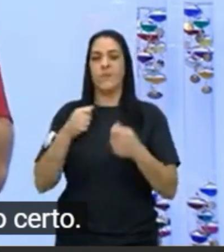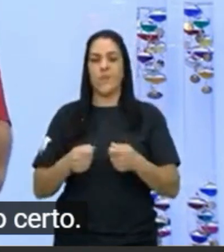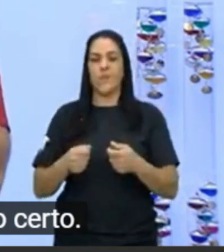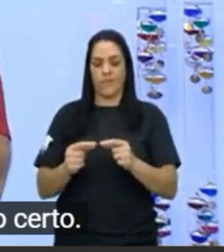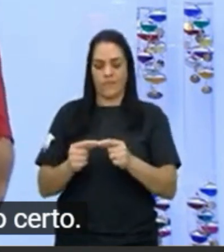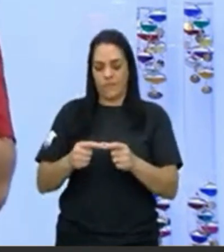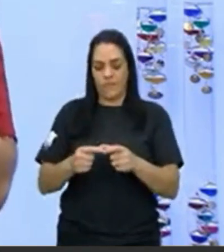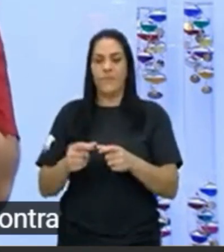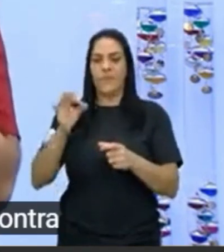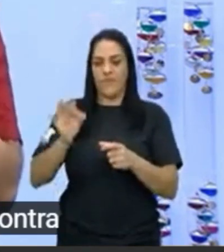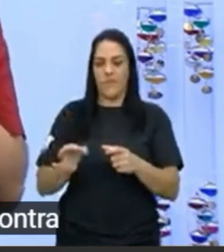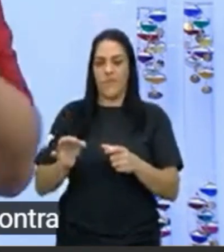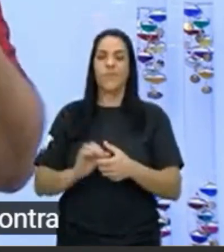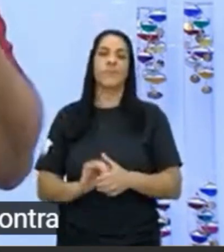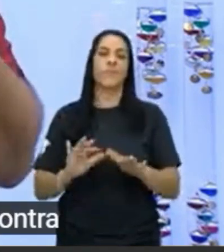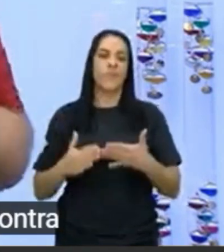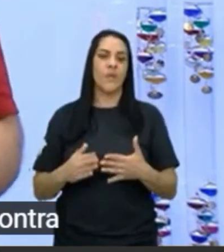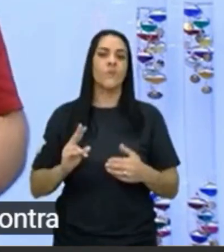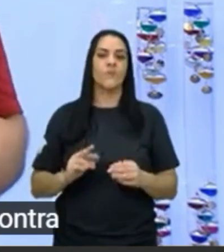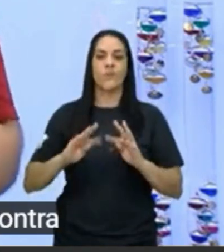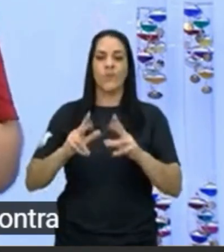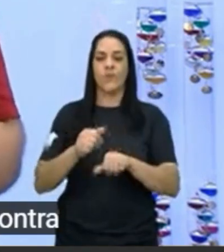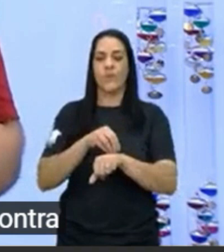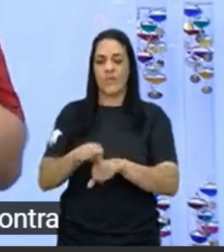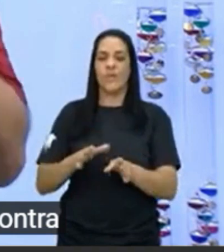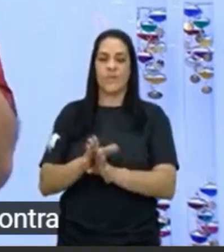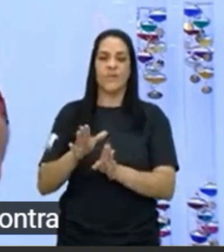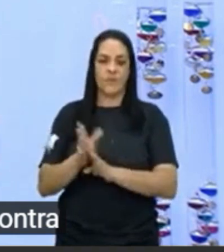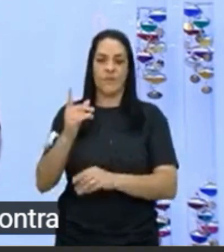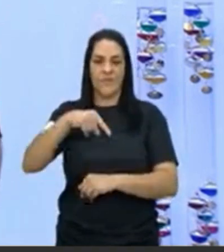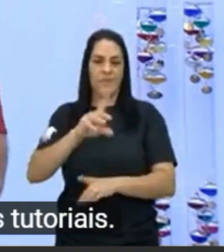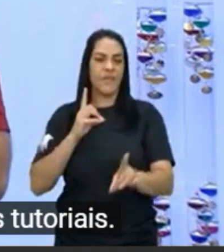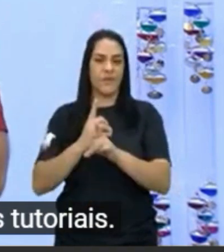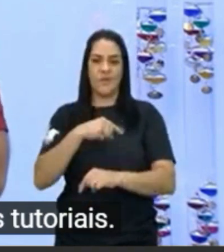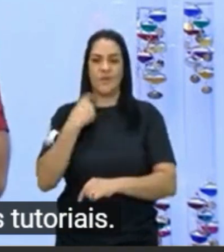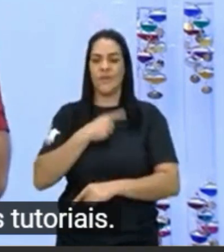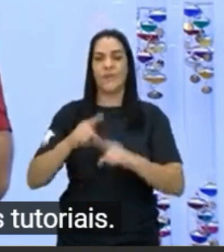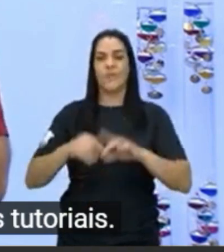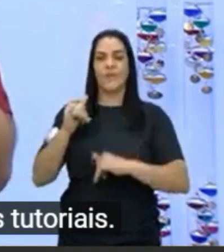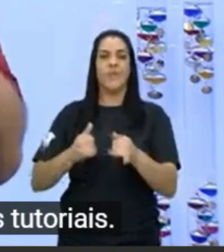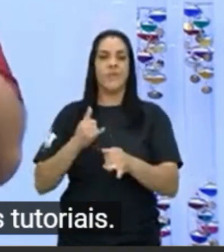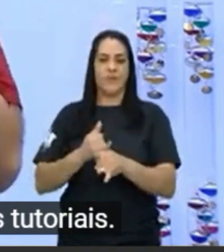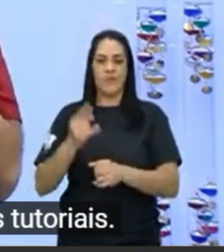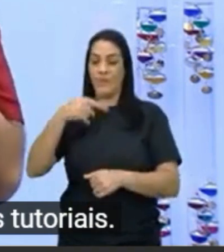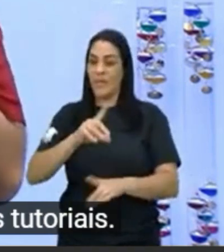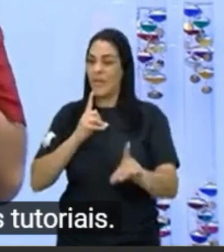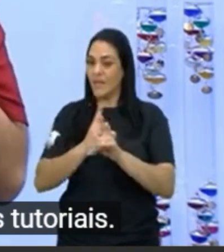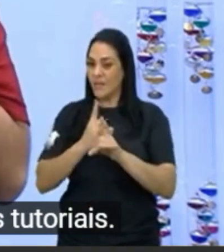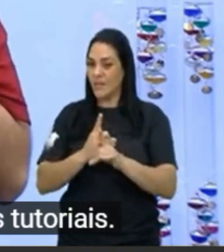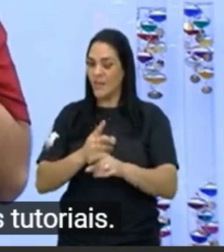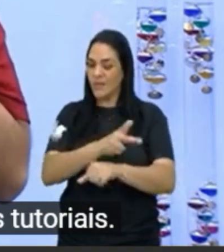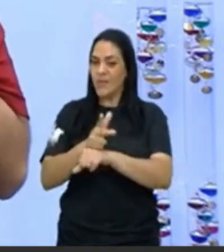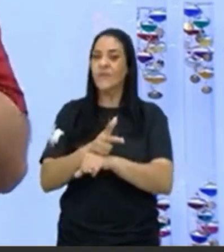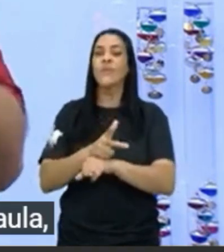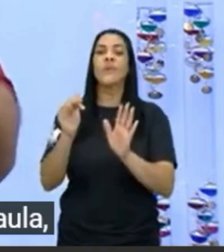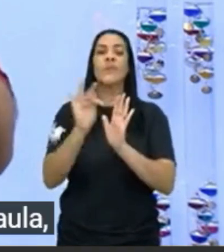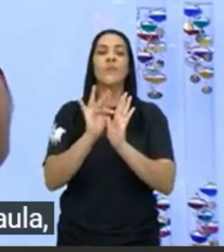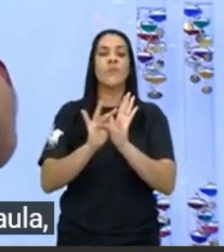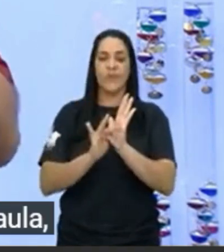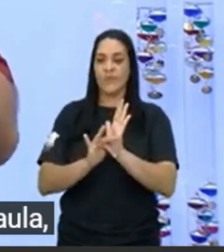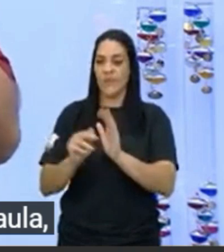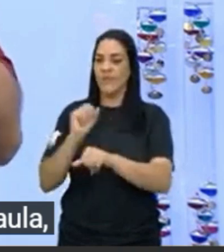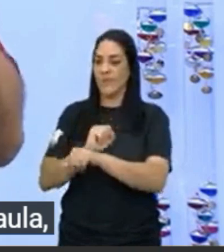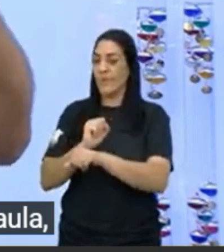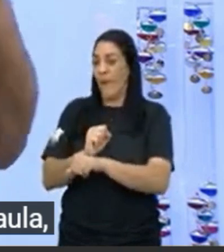tem que encaixar essa pilha do lado certo, tudo bem? Todas essas dicas e orientações você encontra no nosso material digital, você encontra nos nossos vídeos tutoriais,